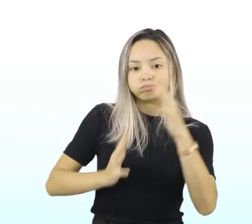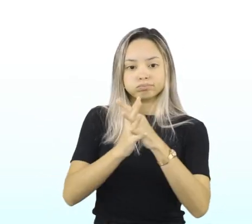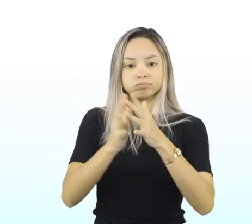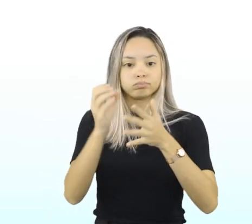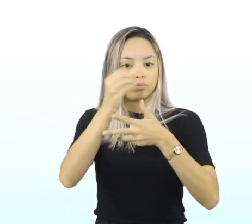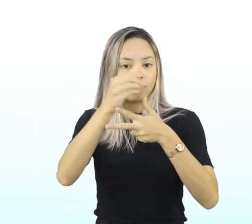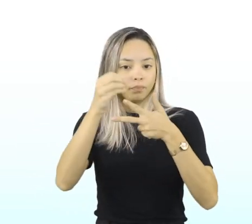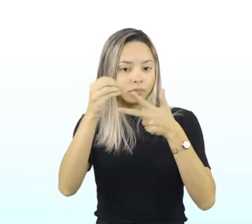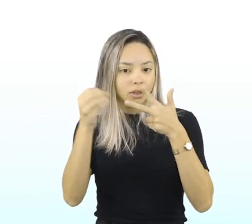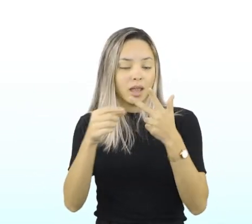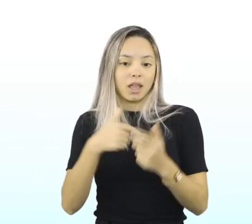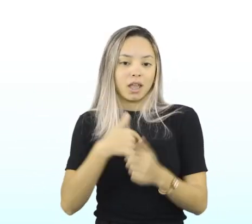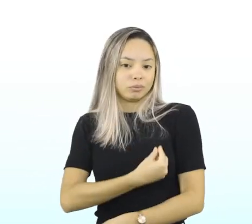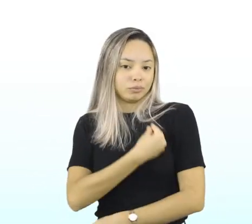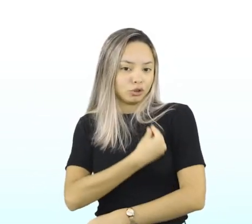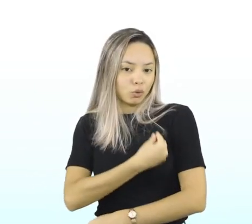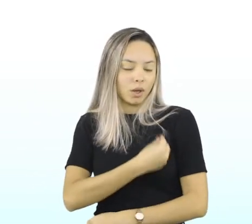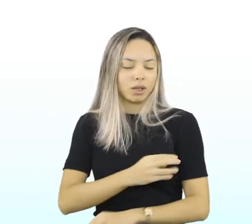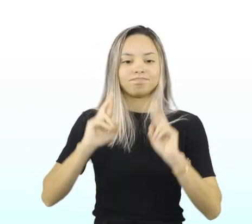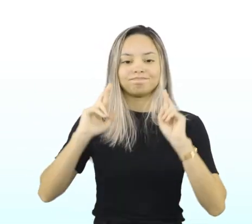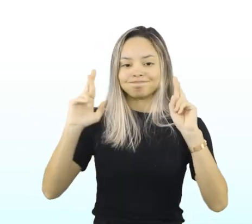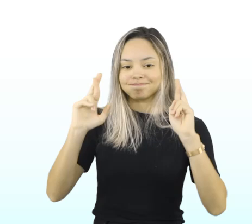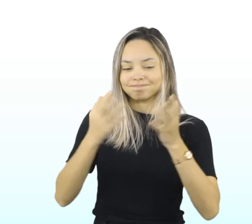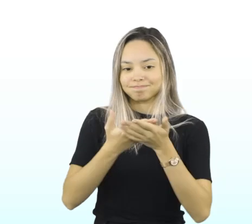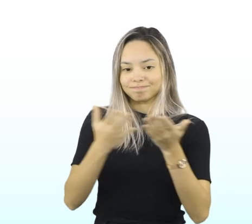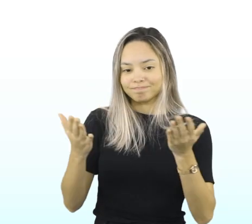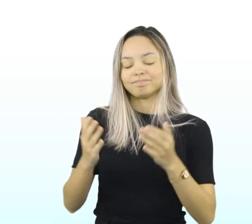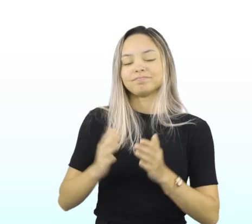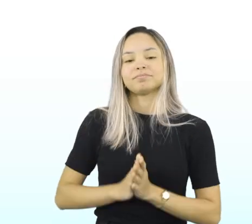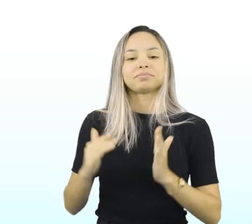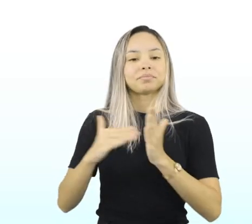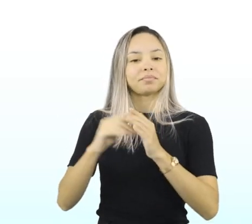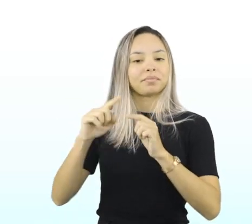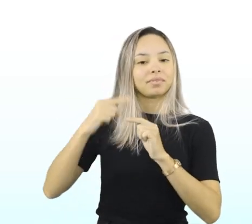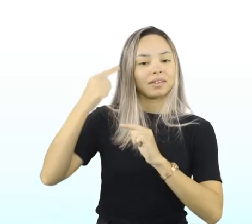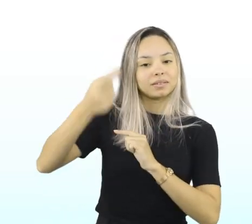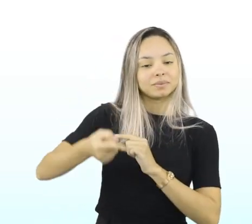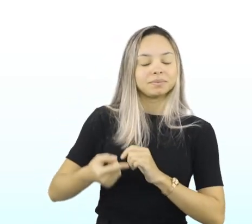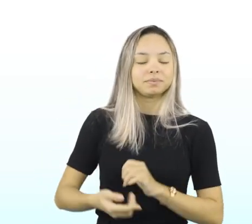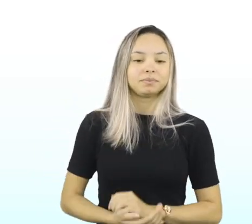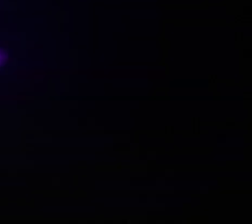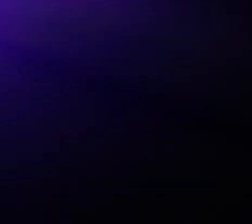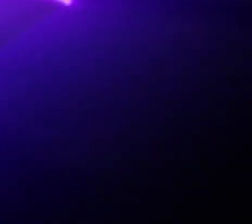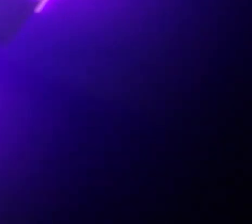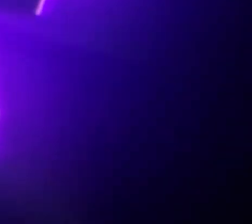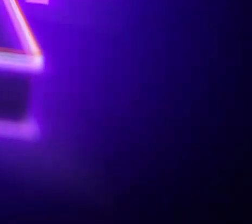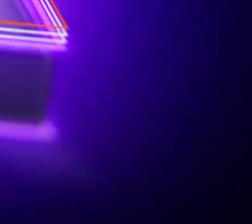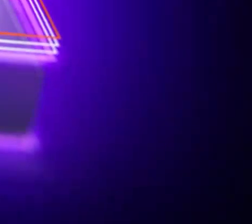espetacular no Enem. E eu estou aqui torcendo por você. Até a próxima.